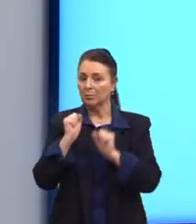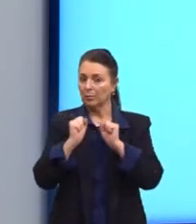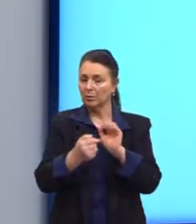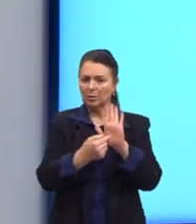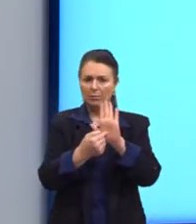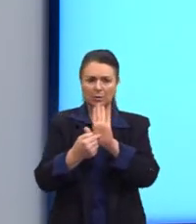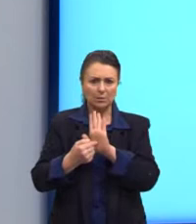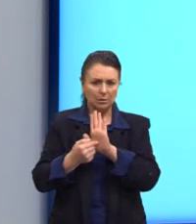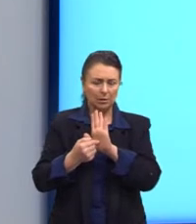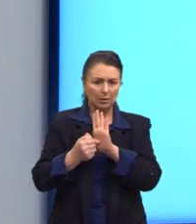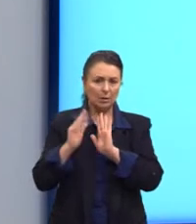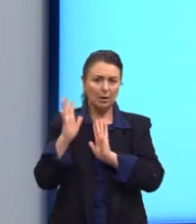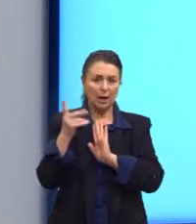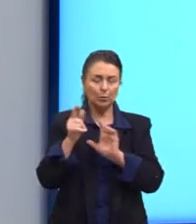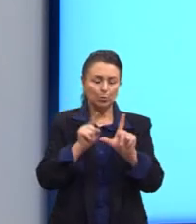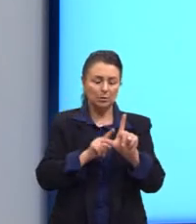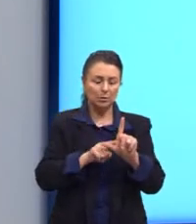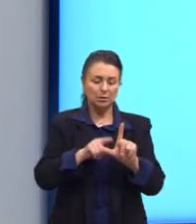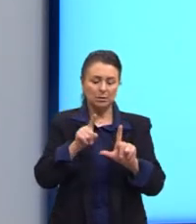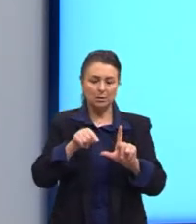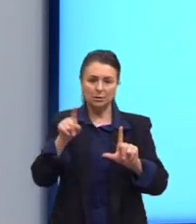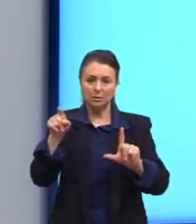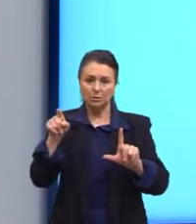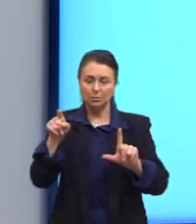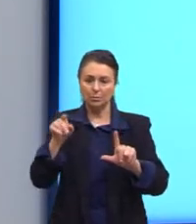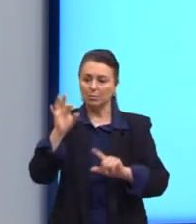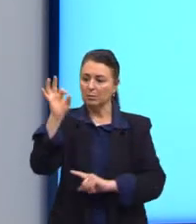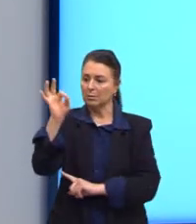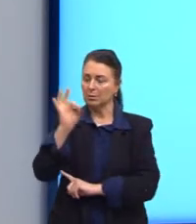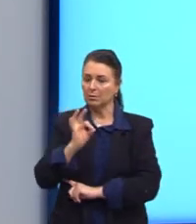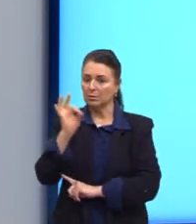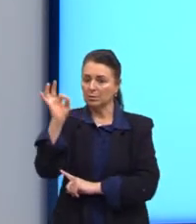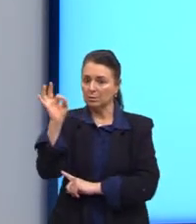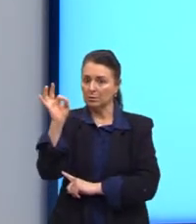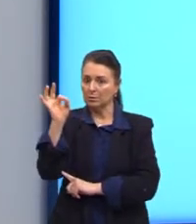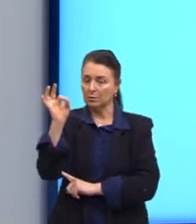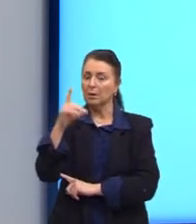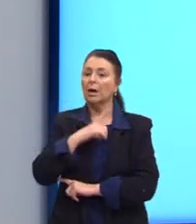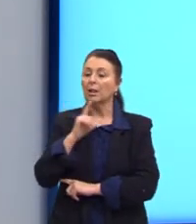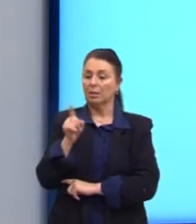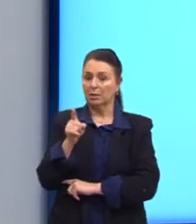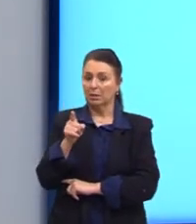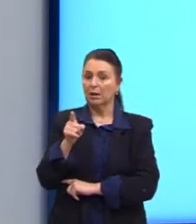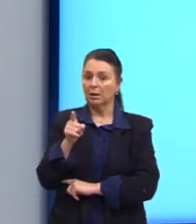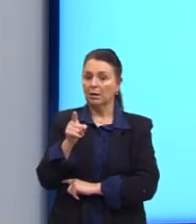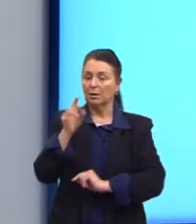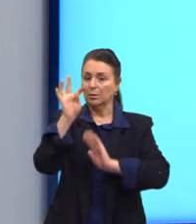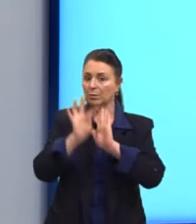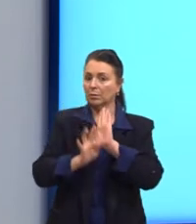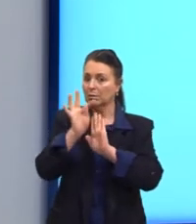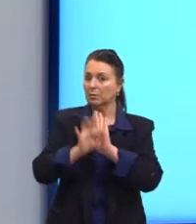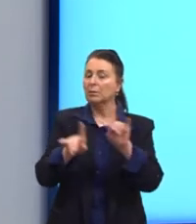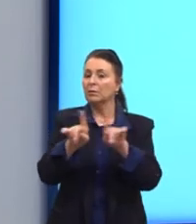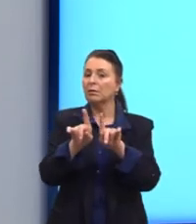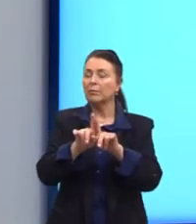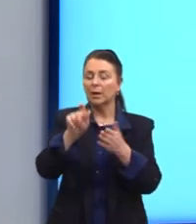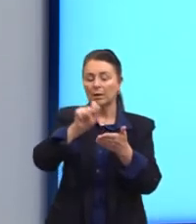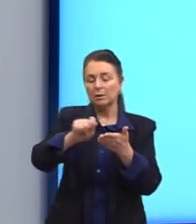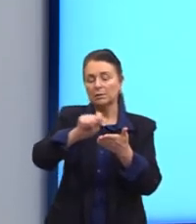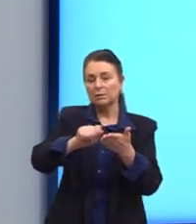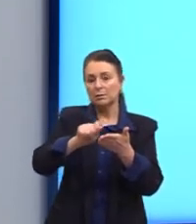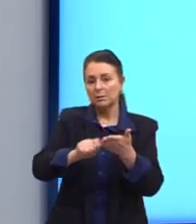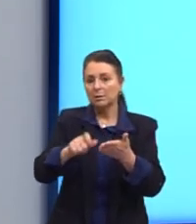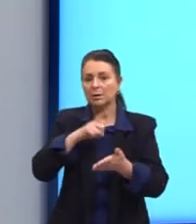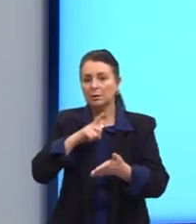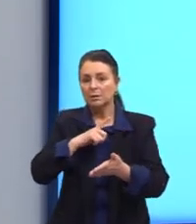o quê dados estatísticos percentuais aqui eu tenho nesse texto além das escritas né